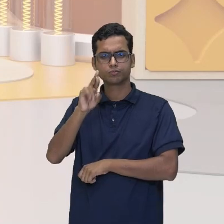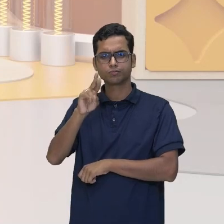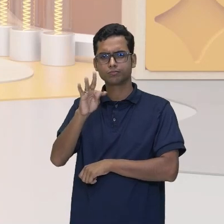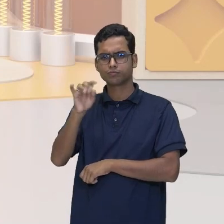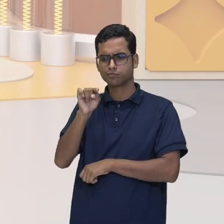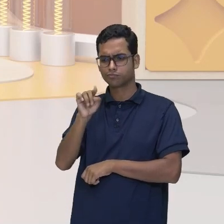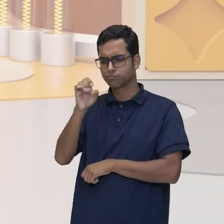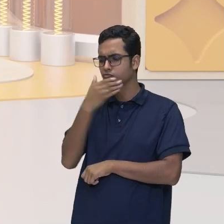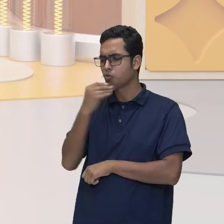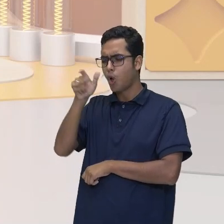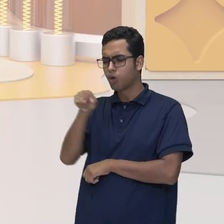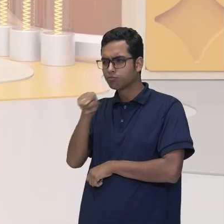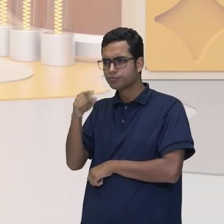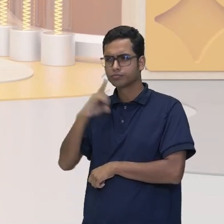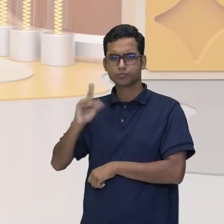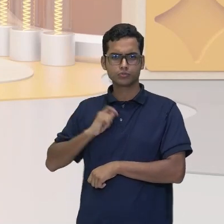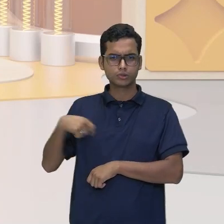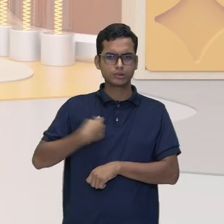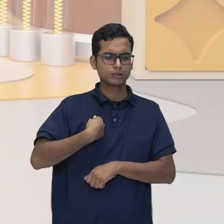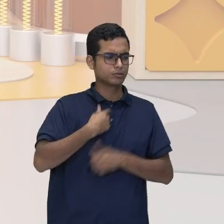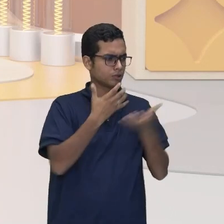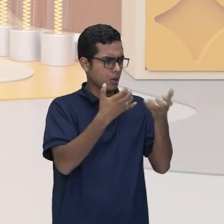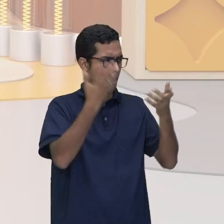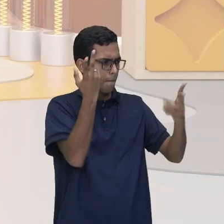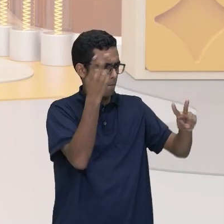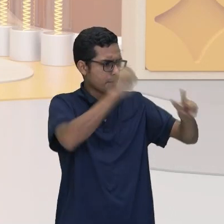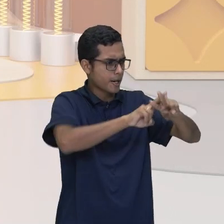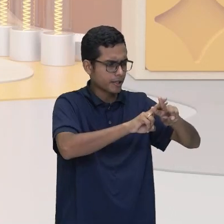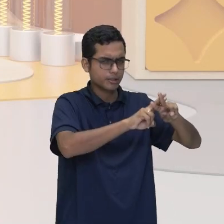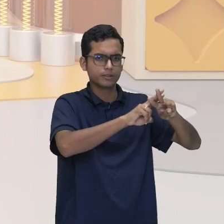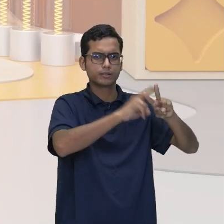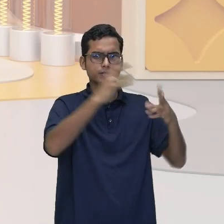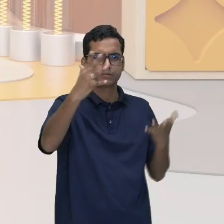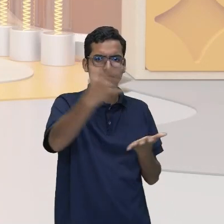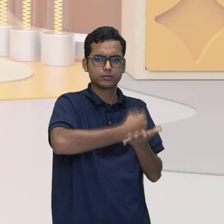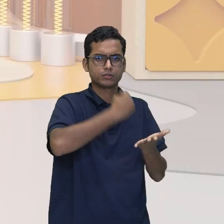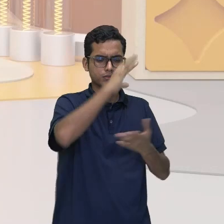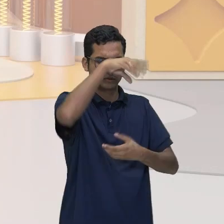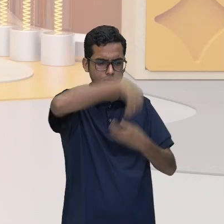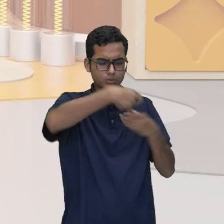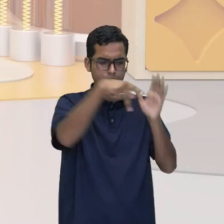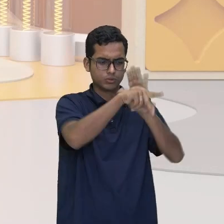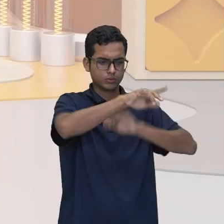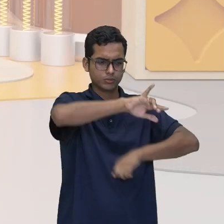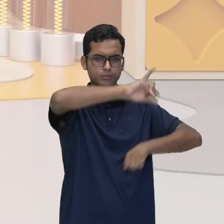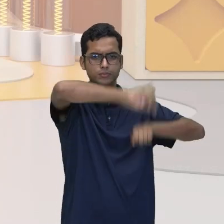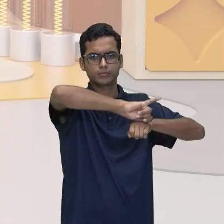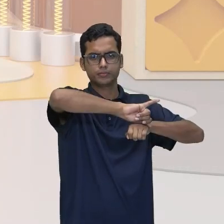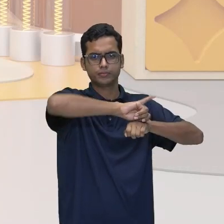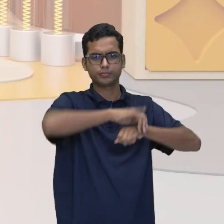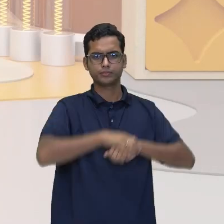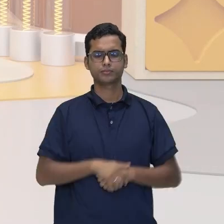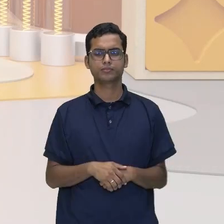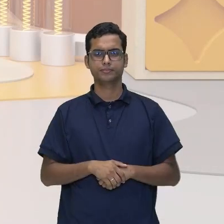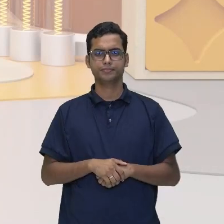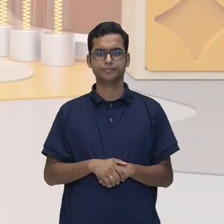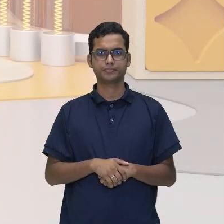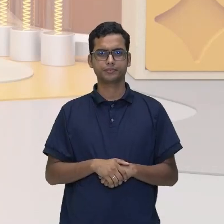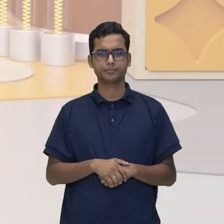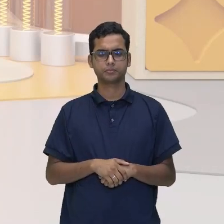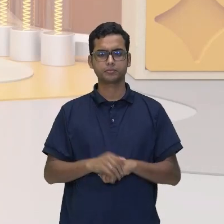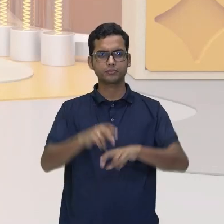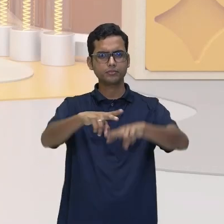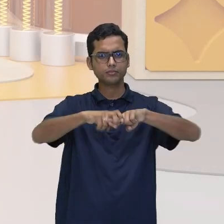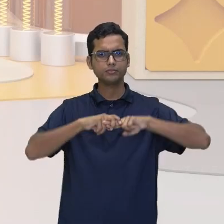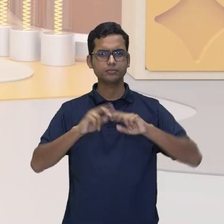Ele torna Montezuma refém dentro da própria cidade de Tenochtitlan, até